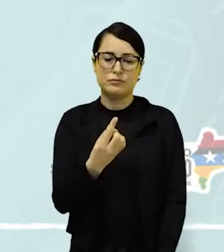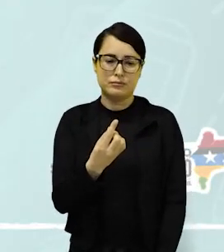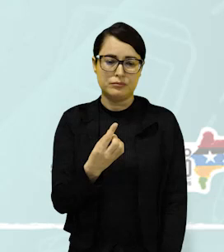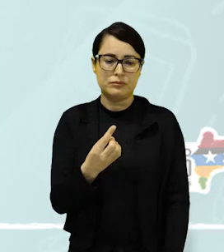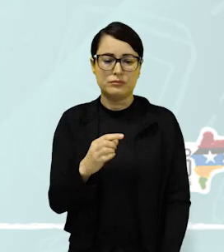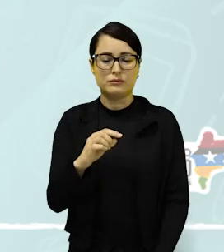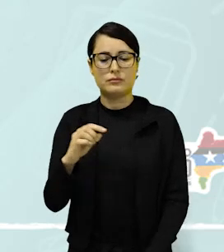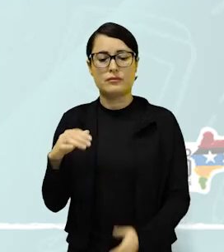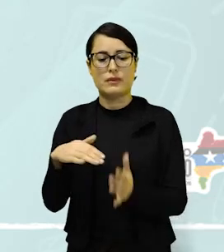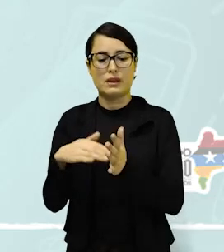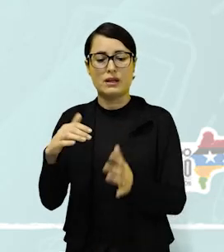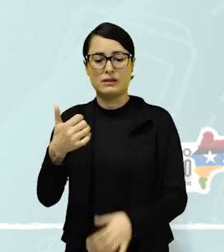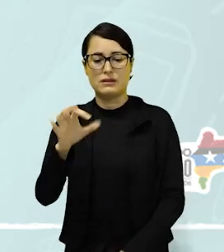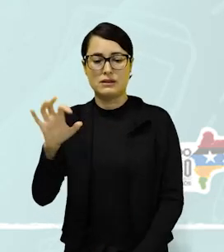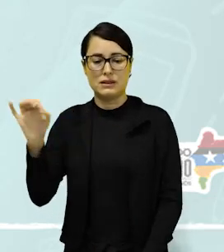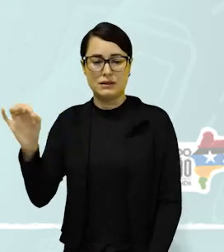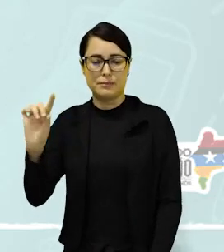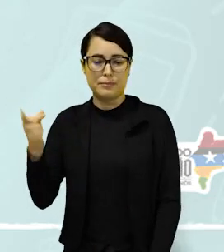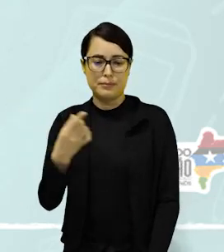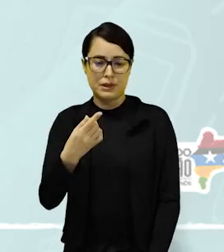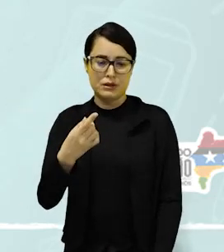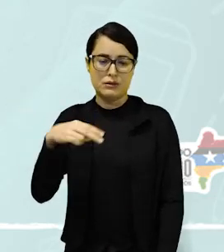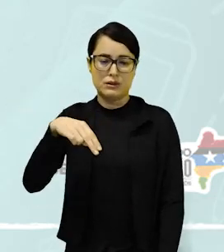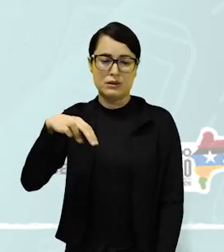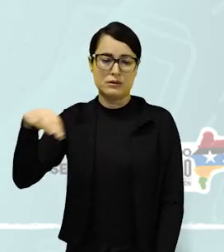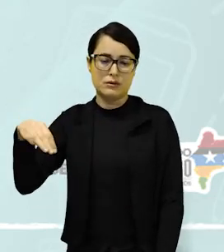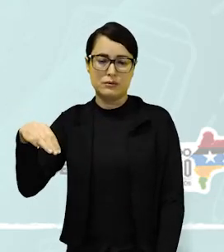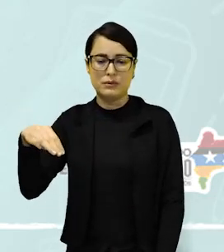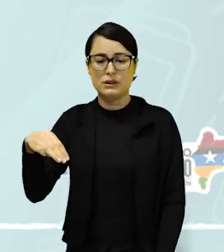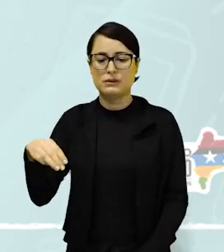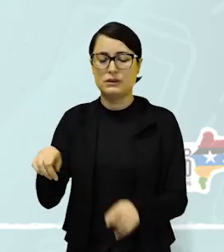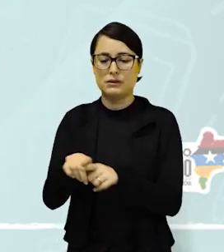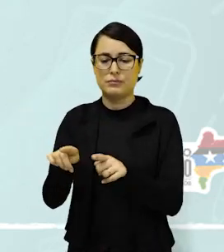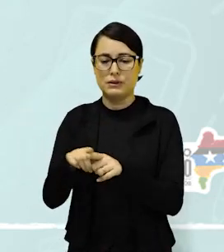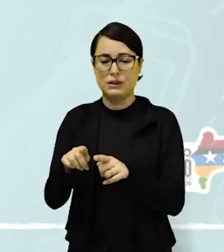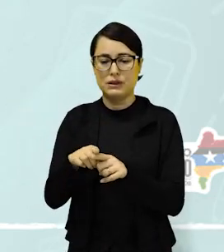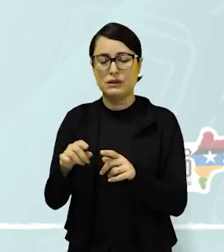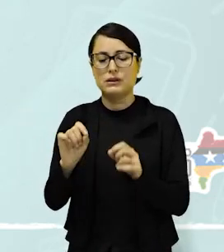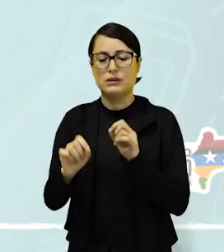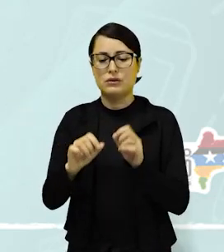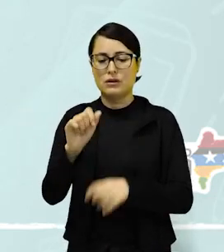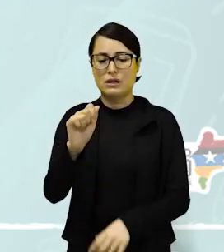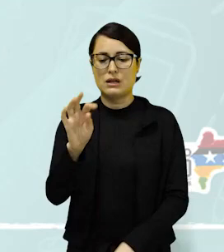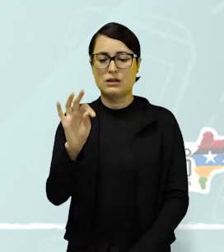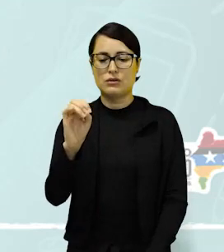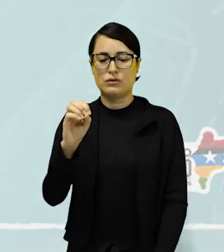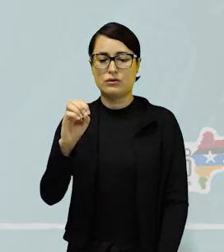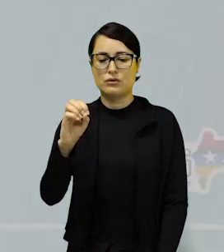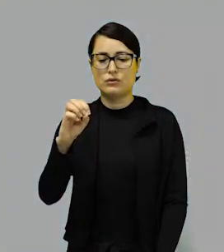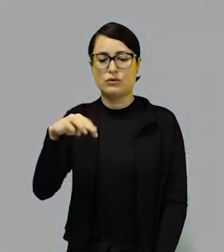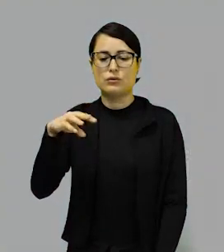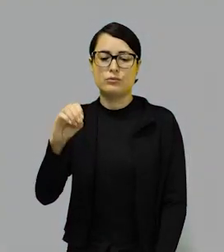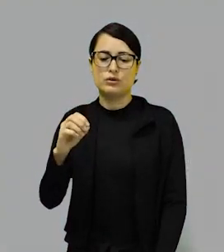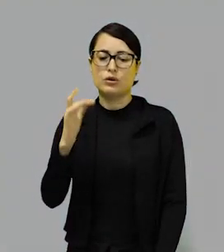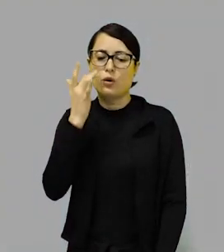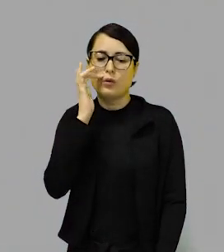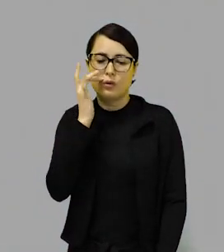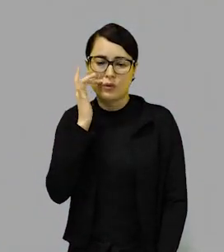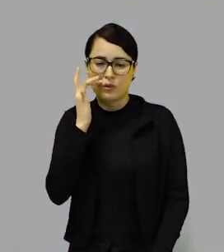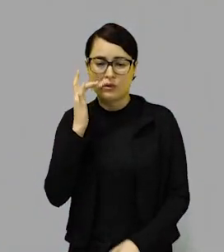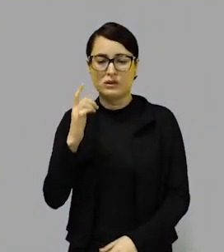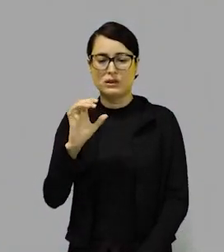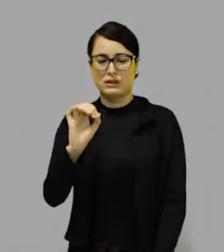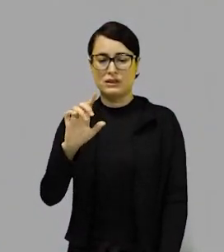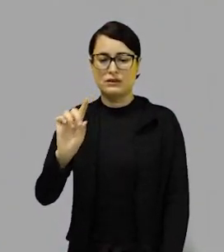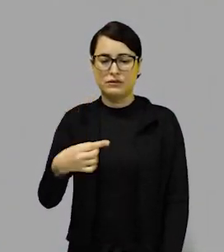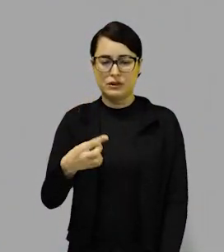100 mil nanômetros de espessura também. E um único átomo de ouro tem aproximadamente 0,3 nanômetros